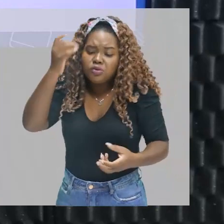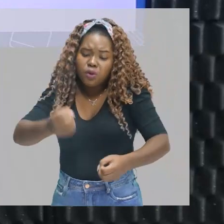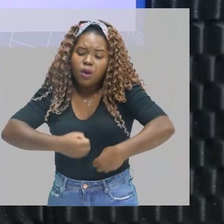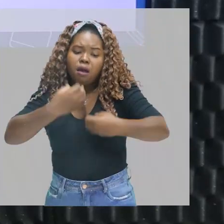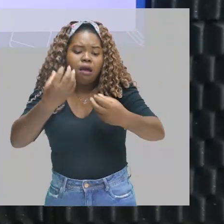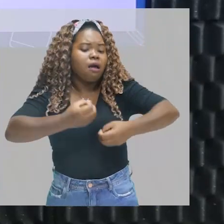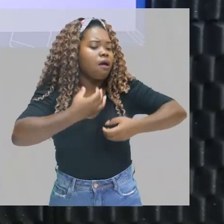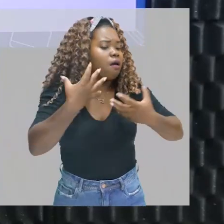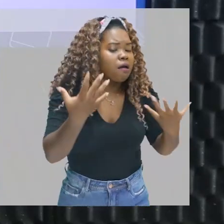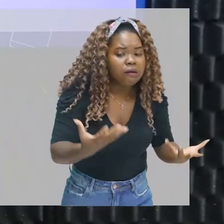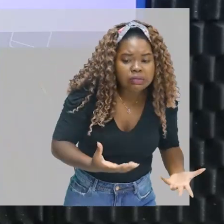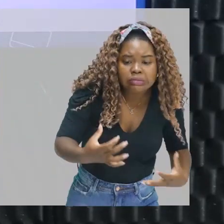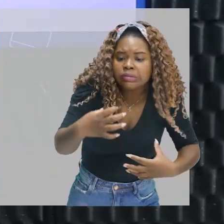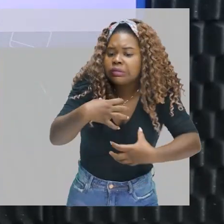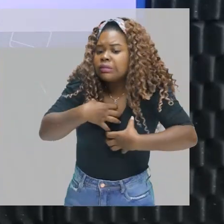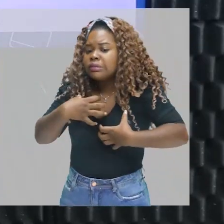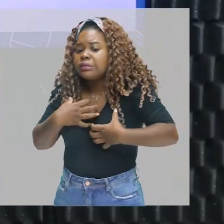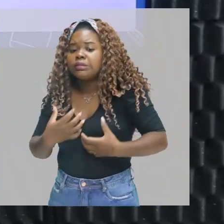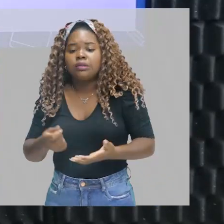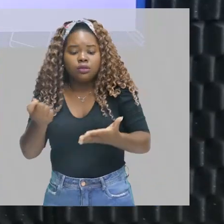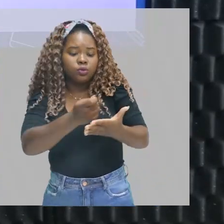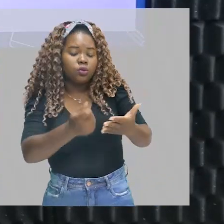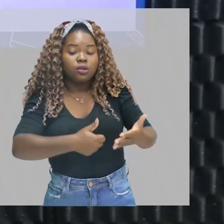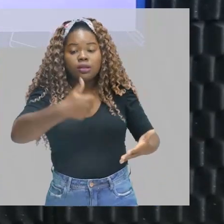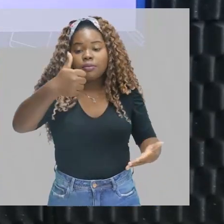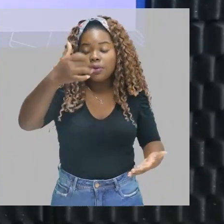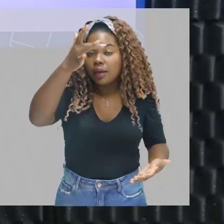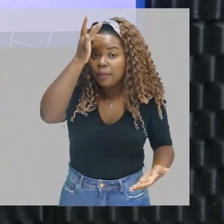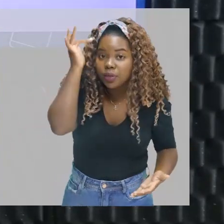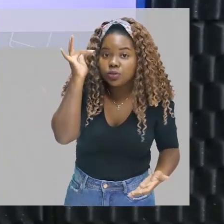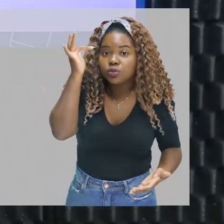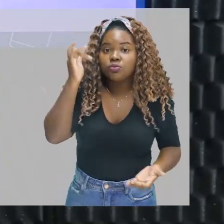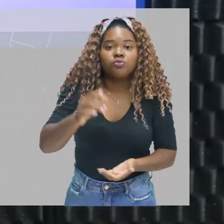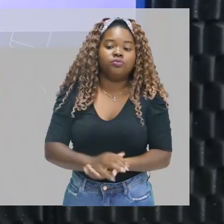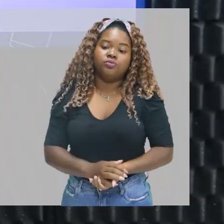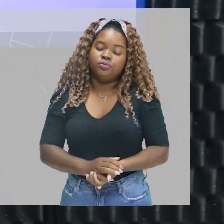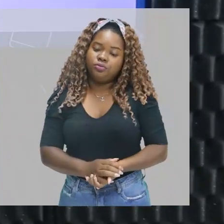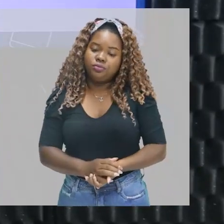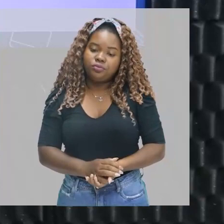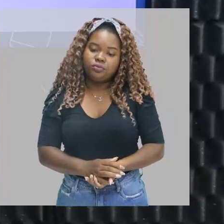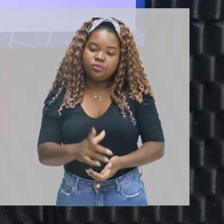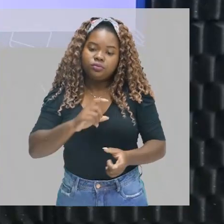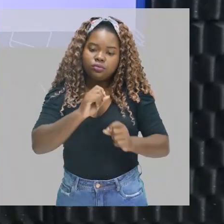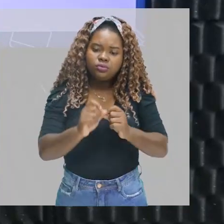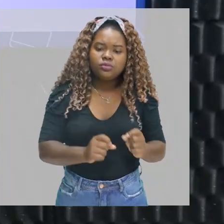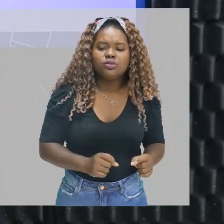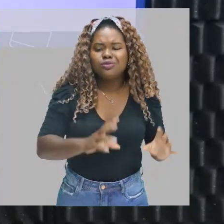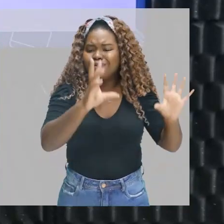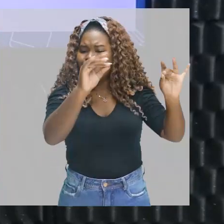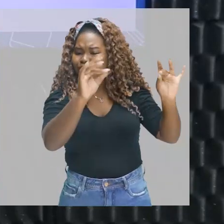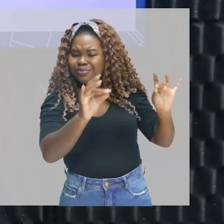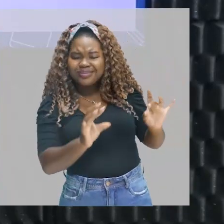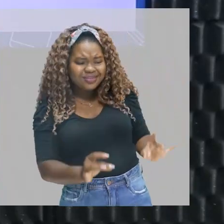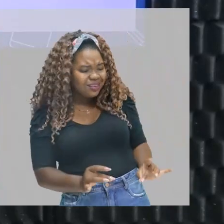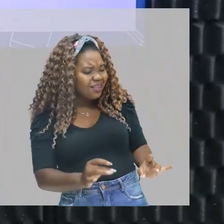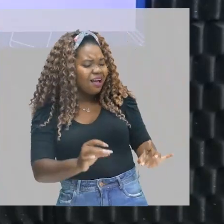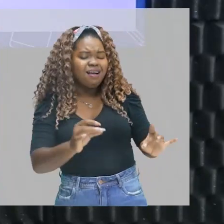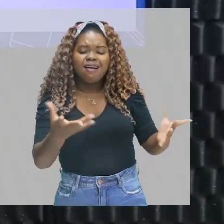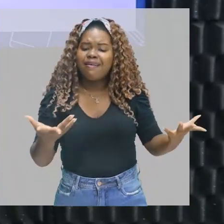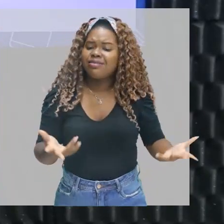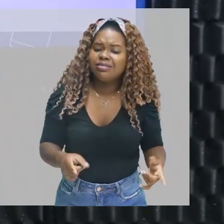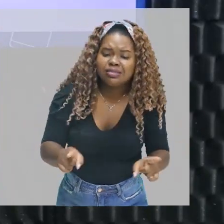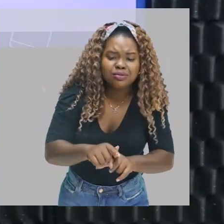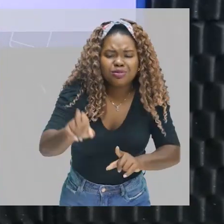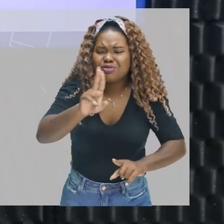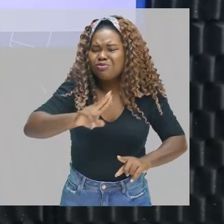né? Geralmente escrita em primeira pessoa, traz toda essa questão do subjetivismo, faz